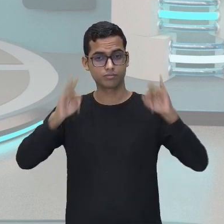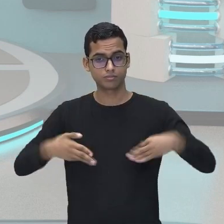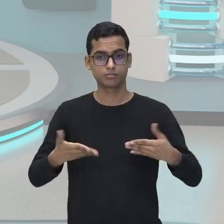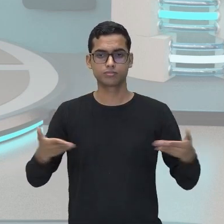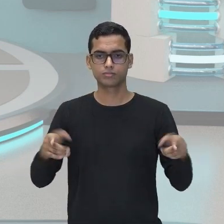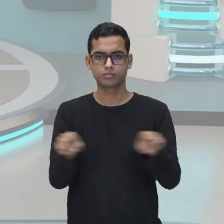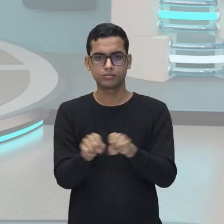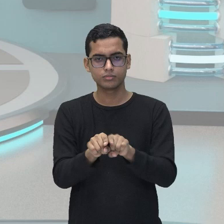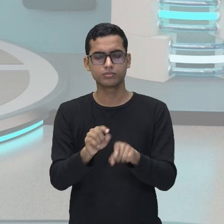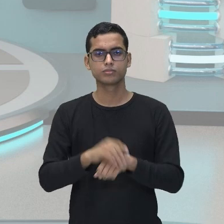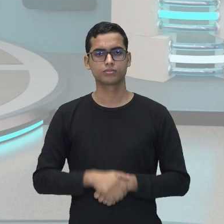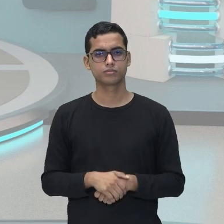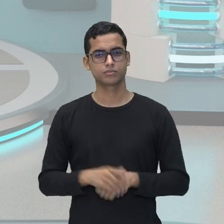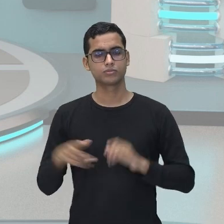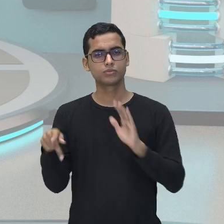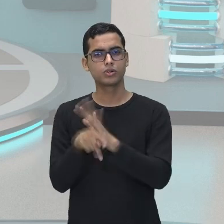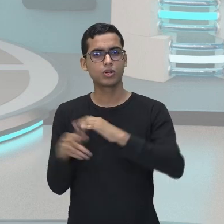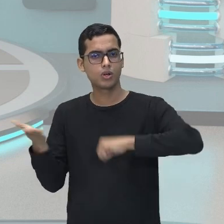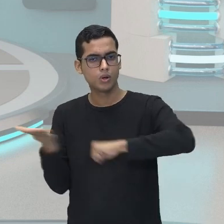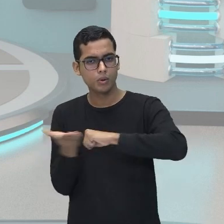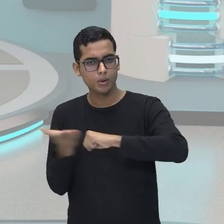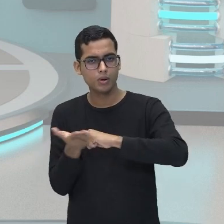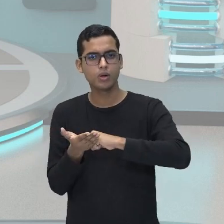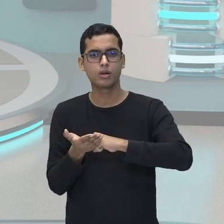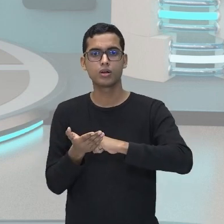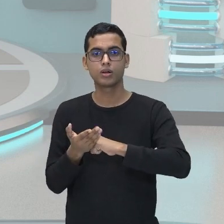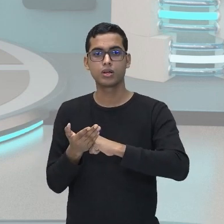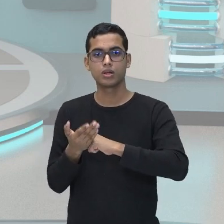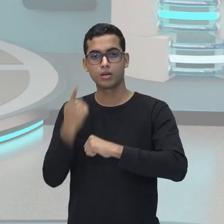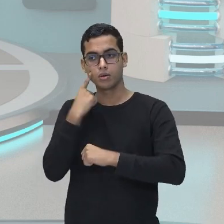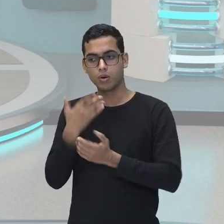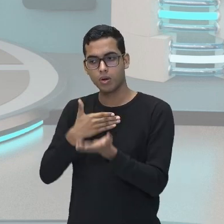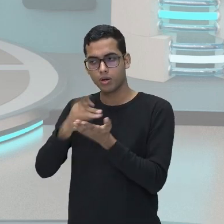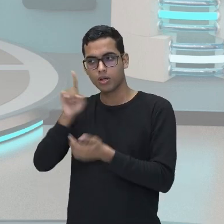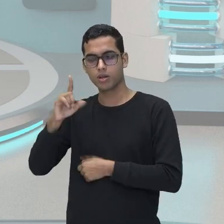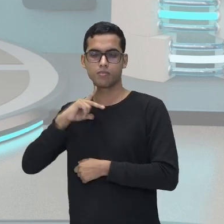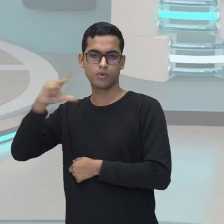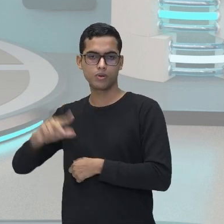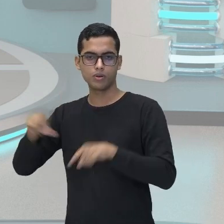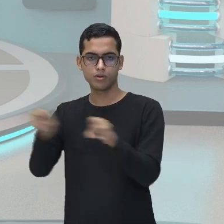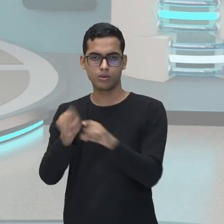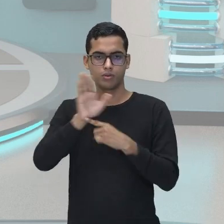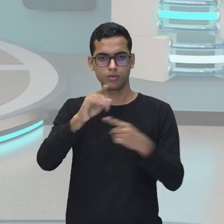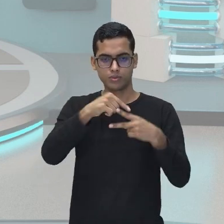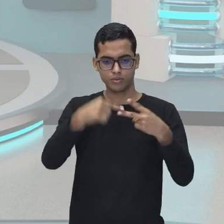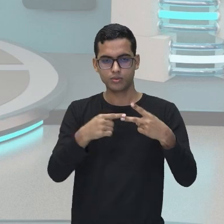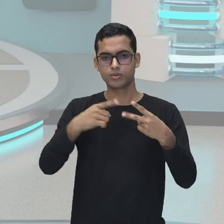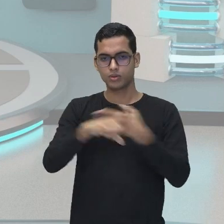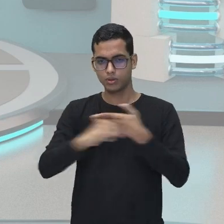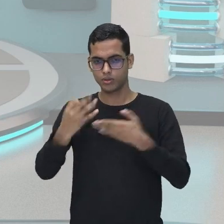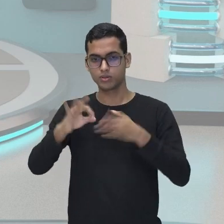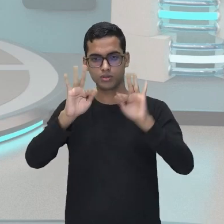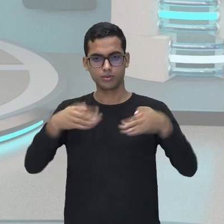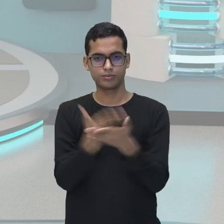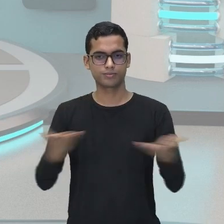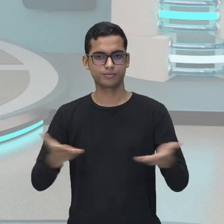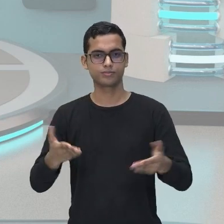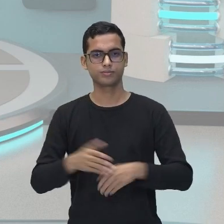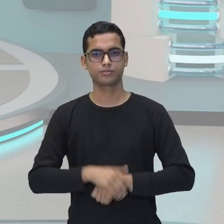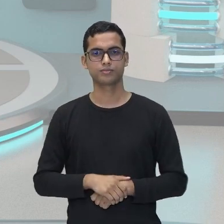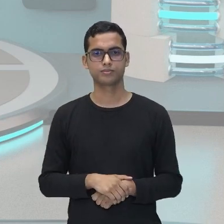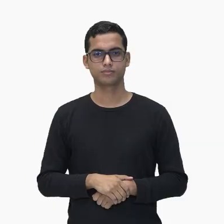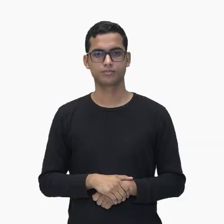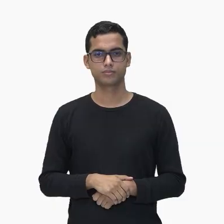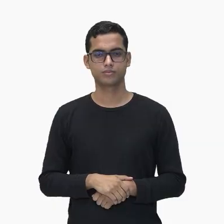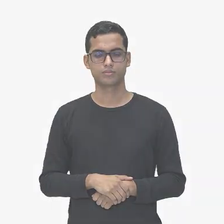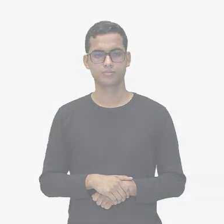esta aula em que as tendências contemporâneas vieram de Portugal, abordamos Saramago e Lídia Jorge e encerramos esta aula por aqui.